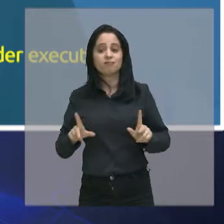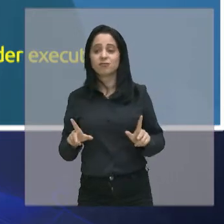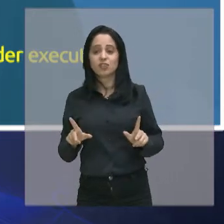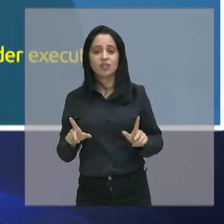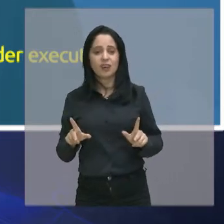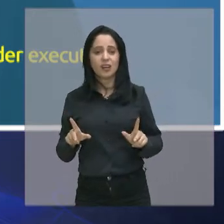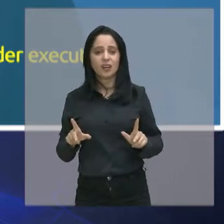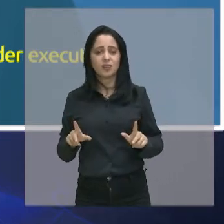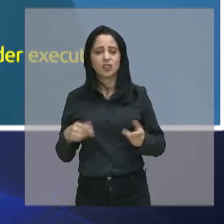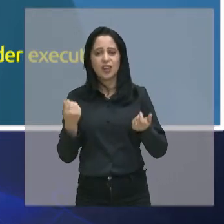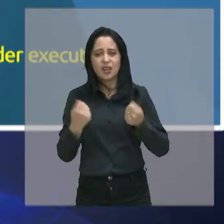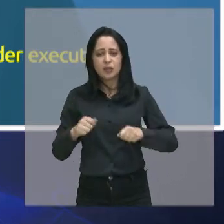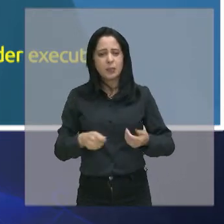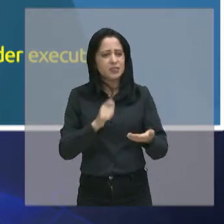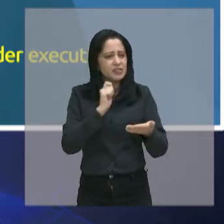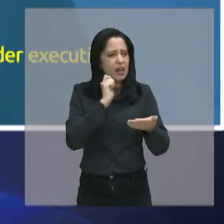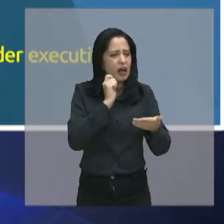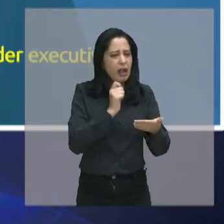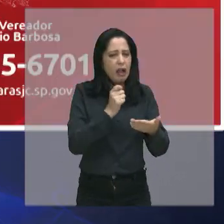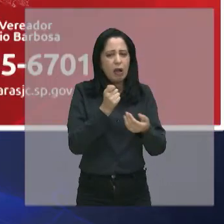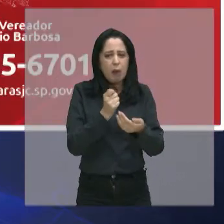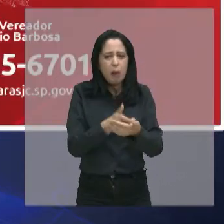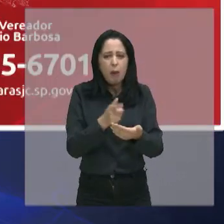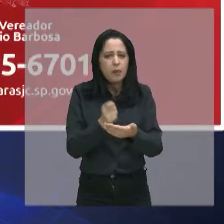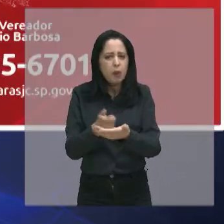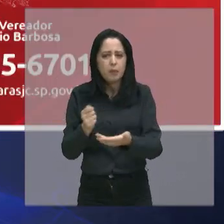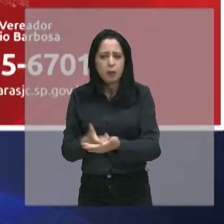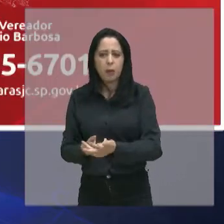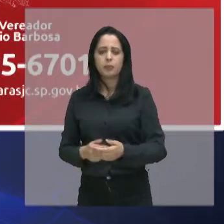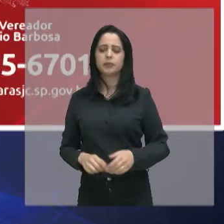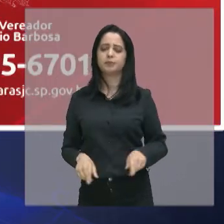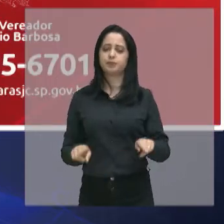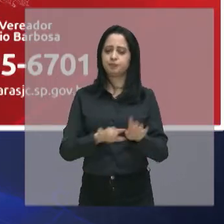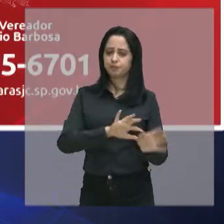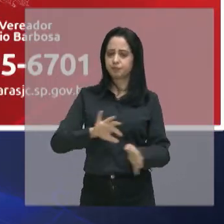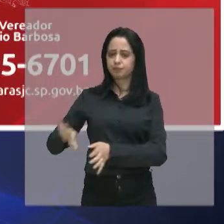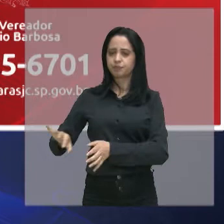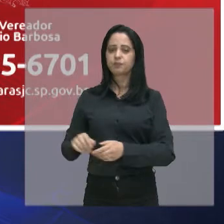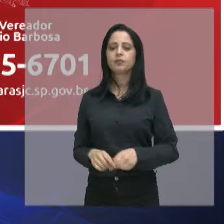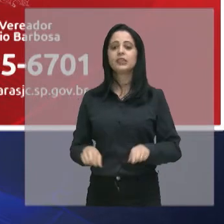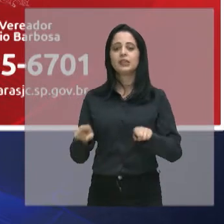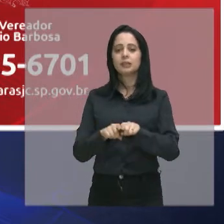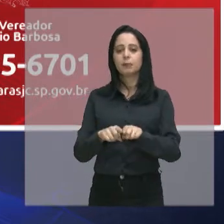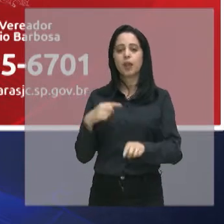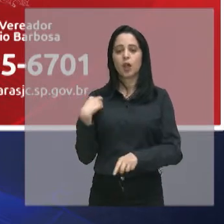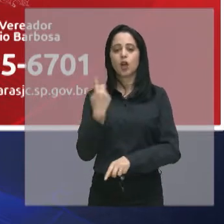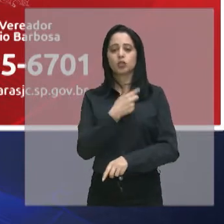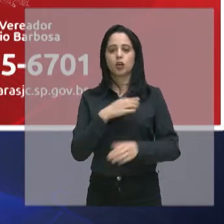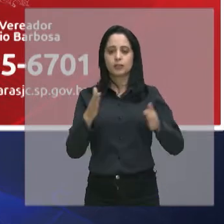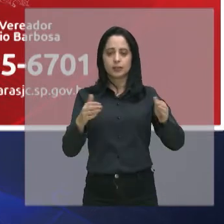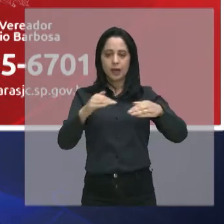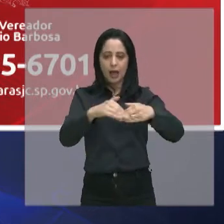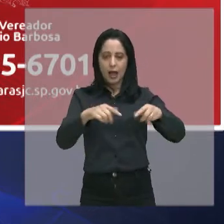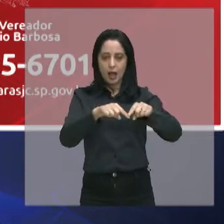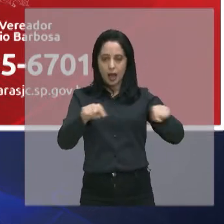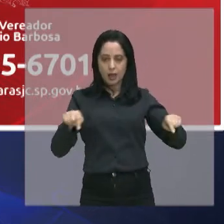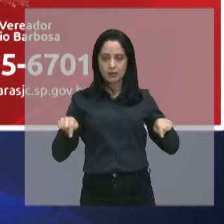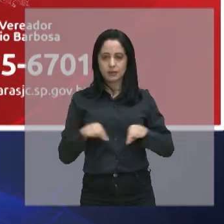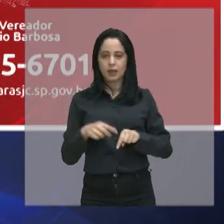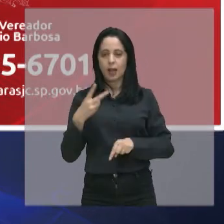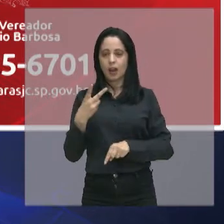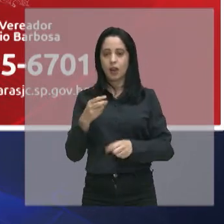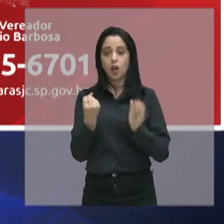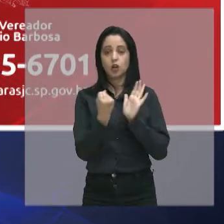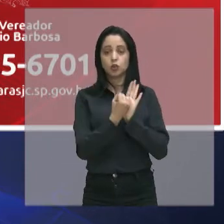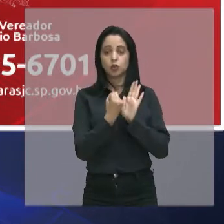tributação, principalmente dos médicos. O próximo. Estamos no gabinete 25, estamos aí prontos para